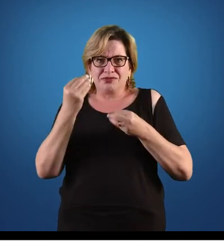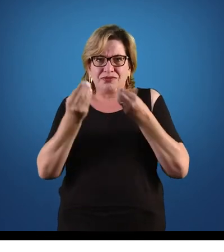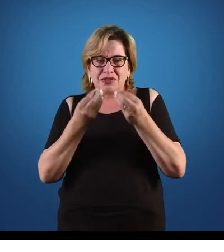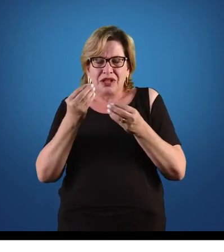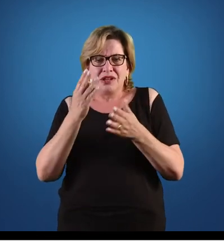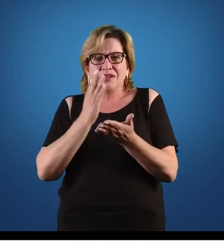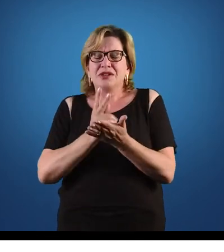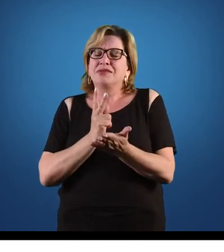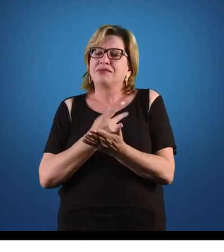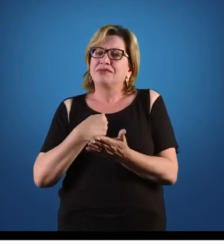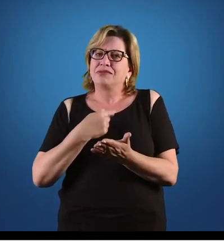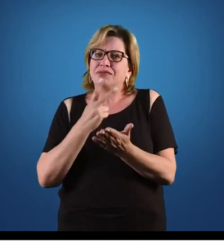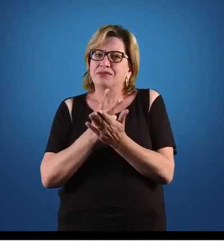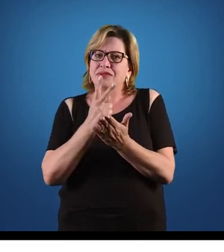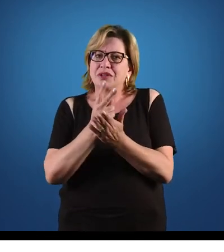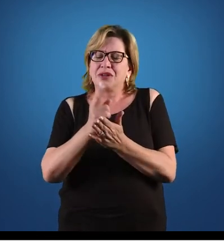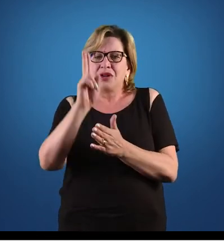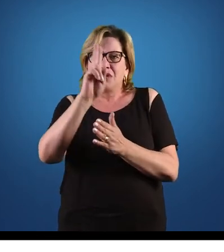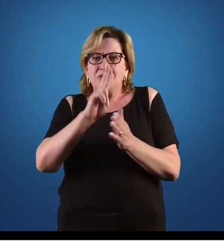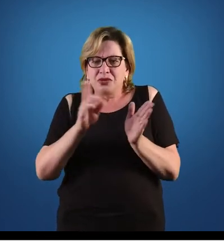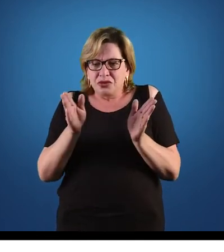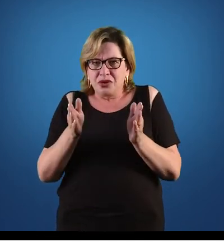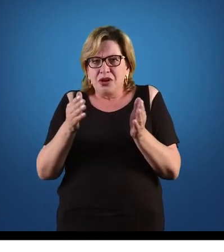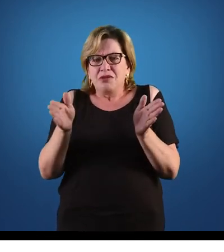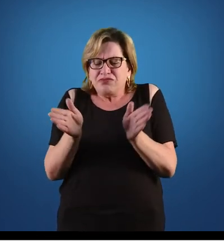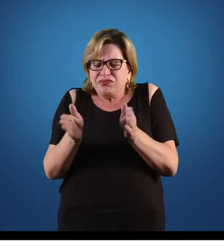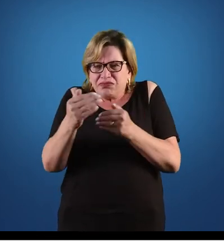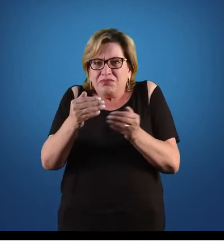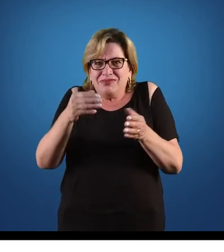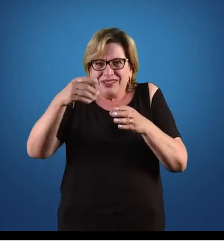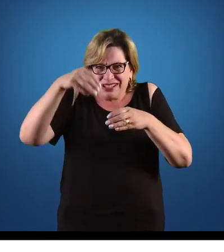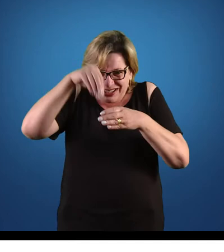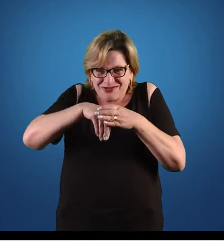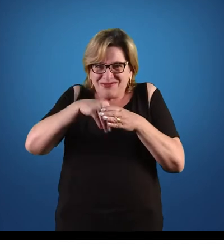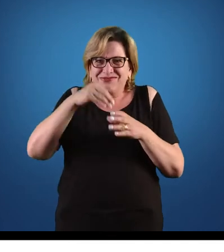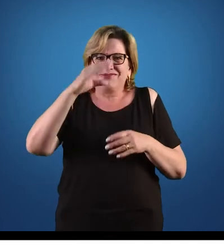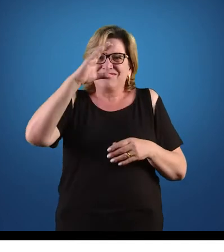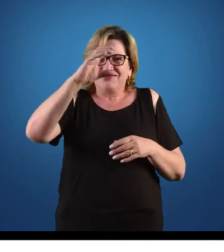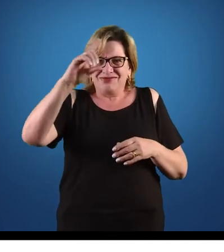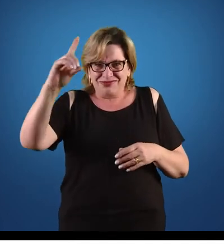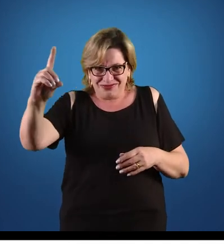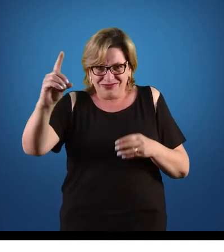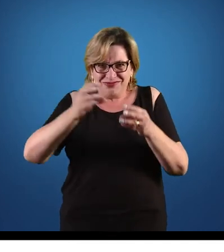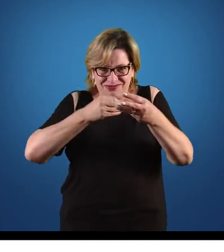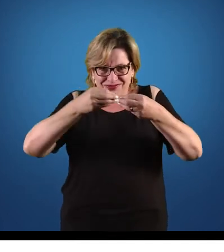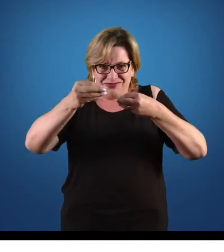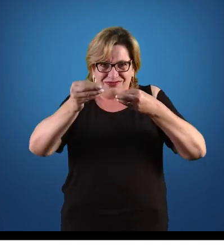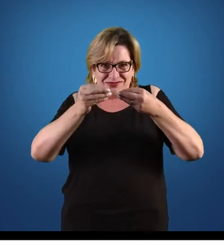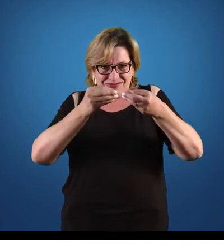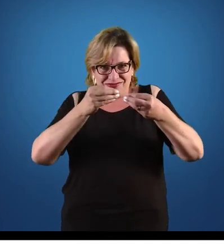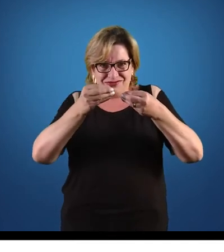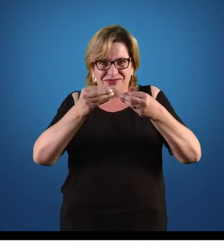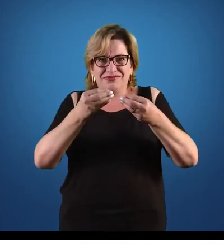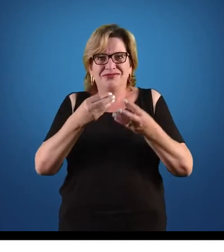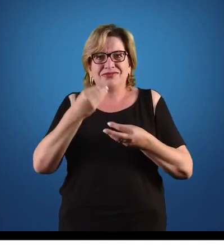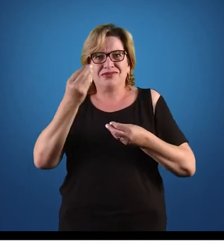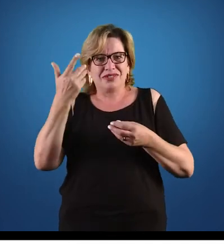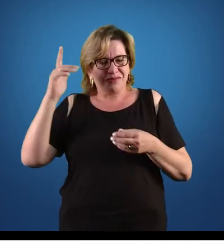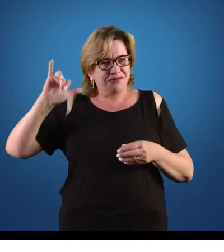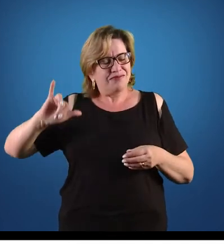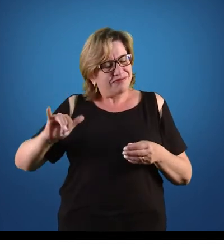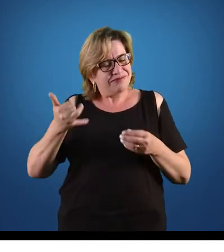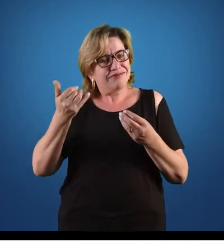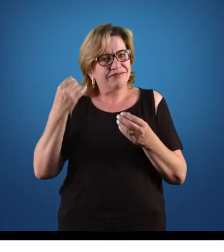costumo usar caixinha de CD, né? Caixinhas dessas que a gente não usa mais praticamente, né? Virou material reciclado, eu aproveito